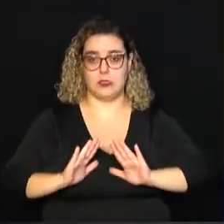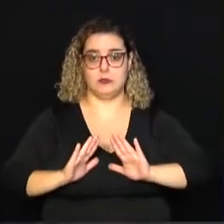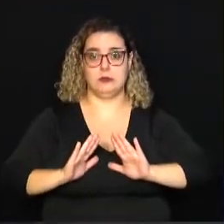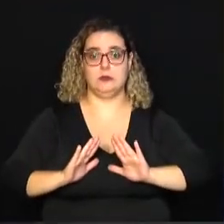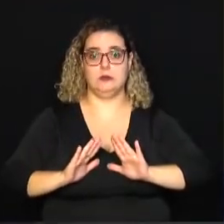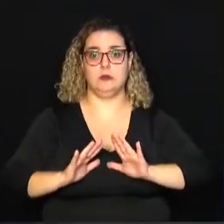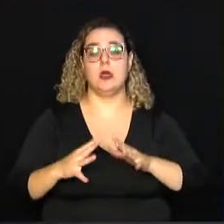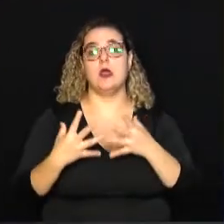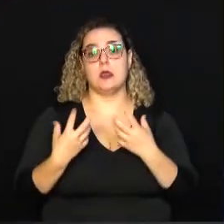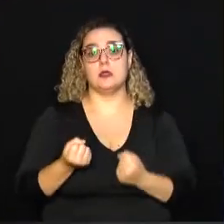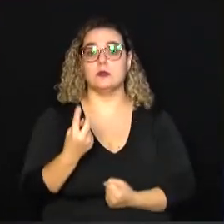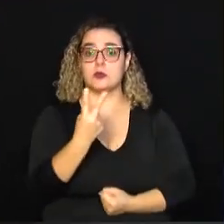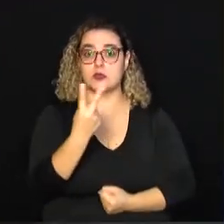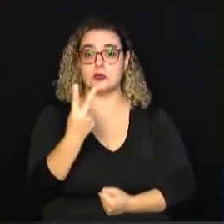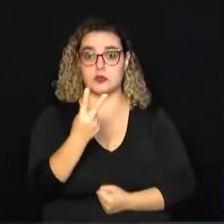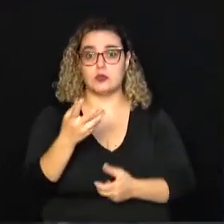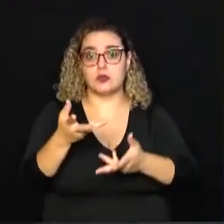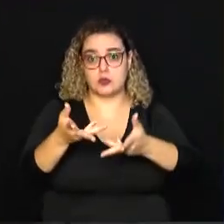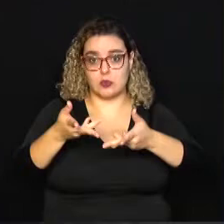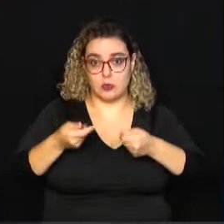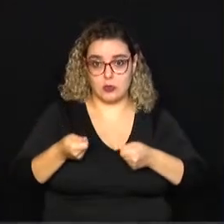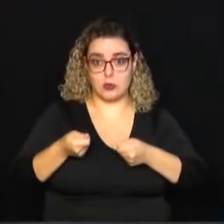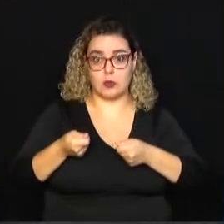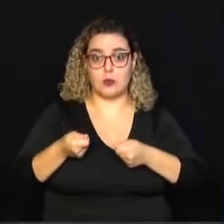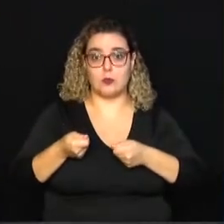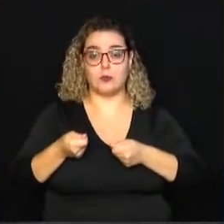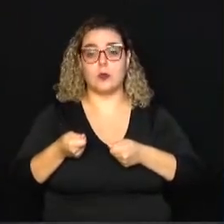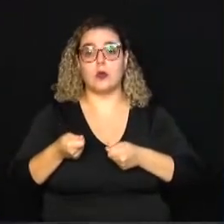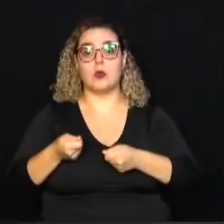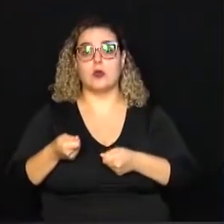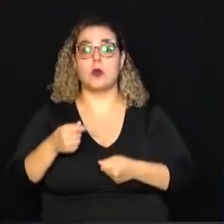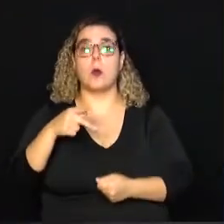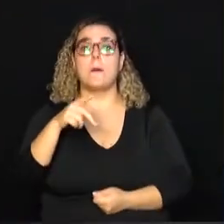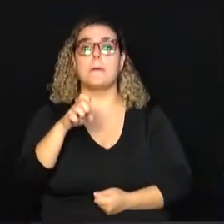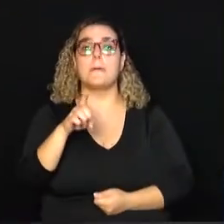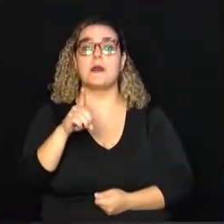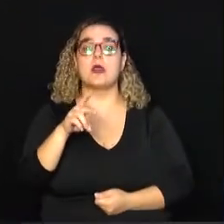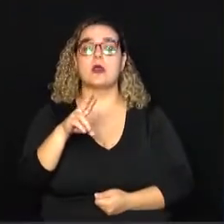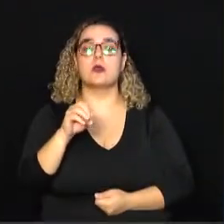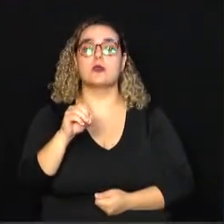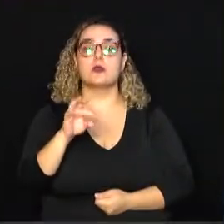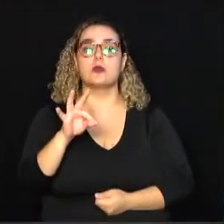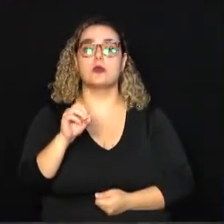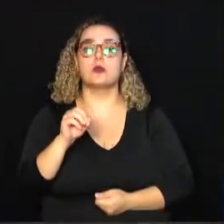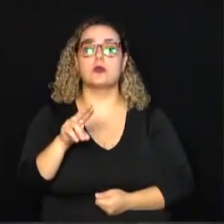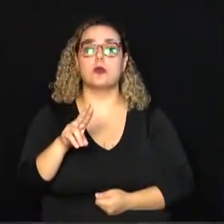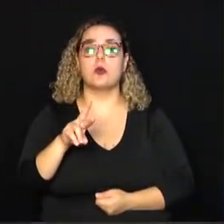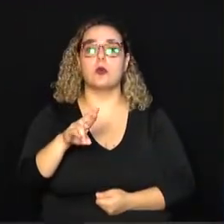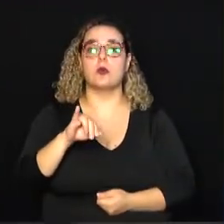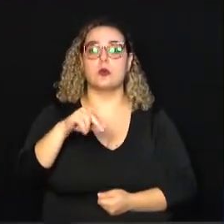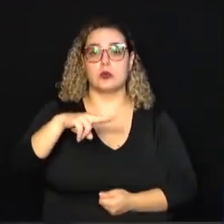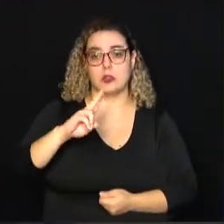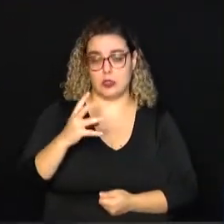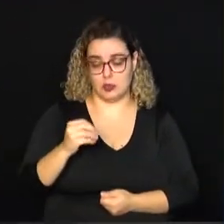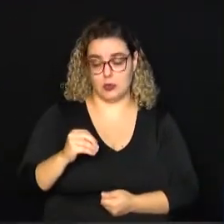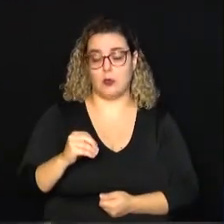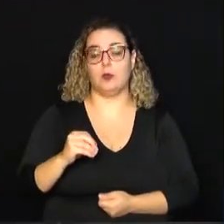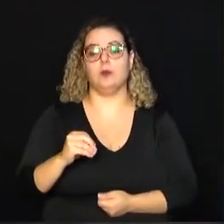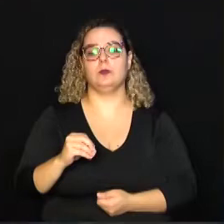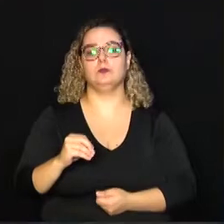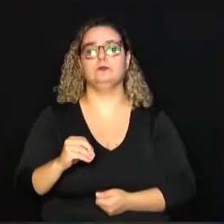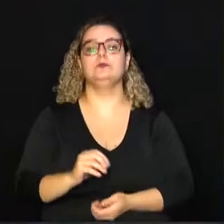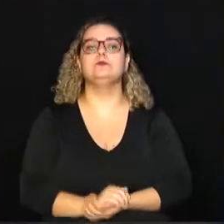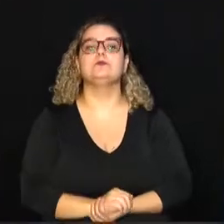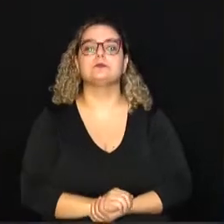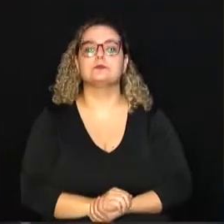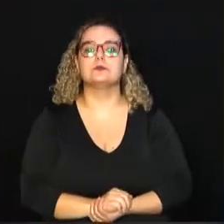dois convidados, que é o Pedro Tourinho, que é ex-vereador e médico sanitarista da Prefeitura Municipal de